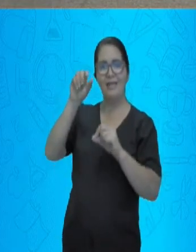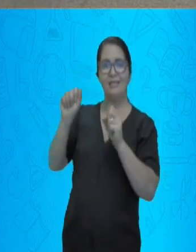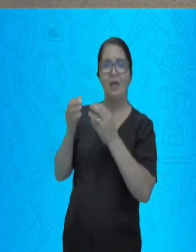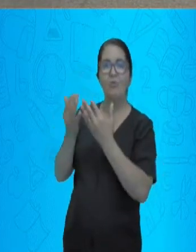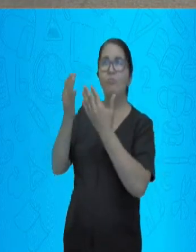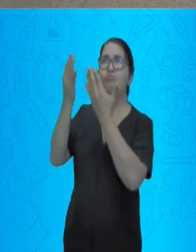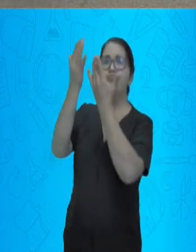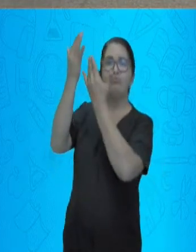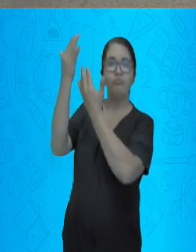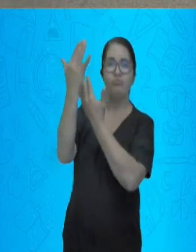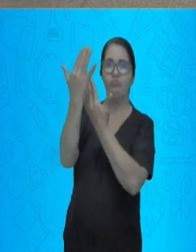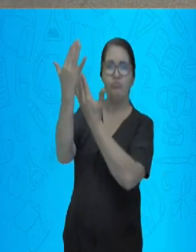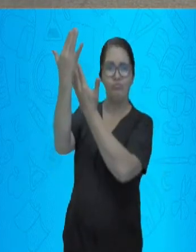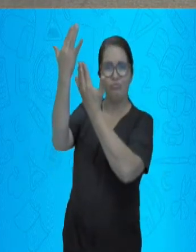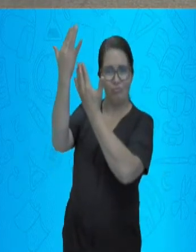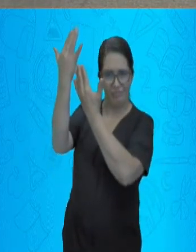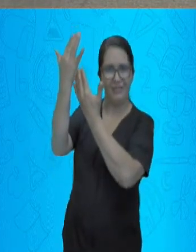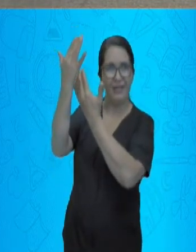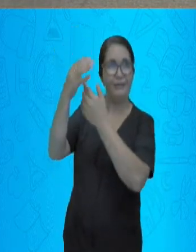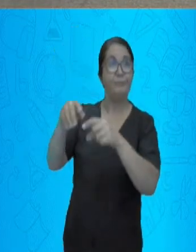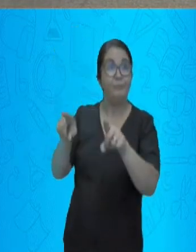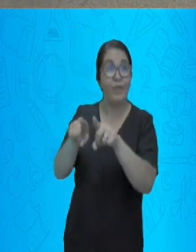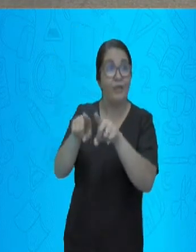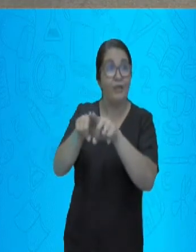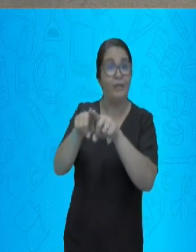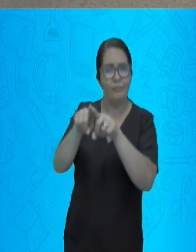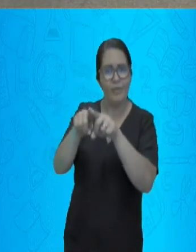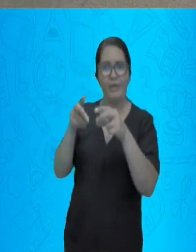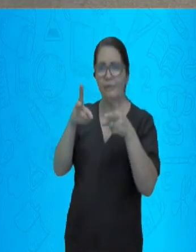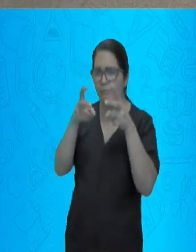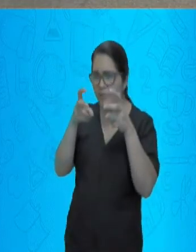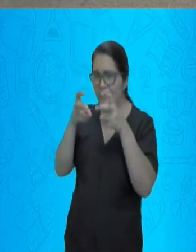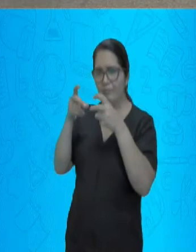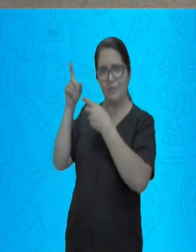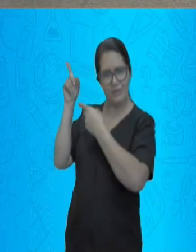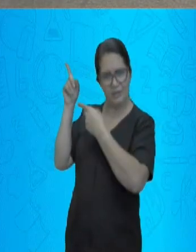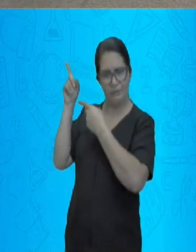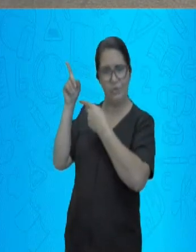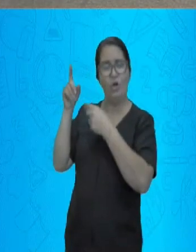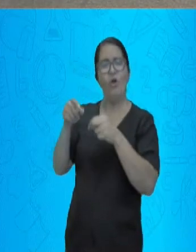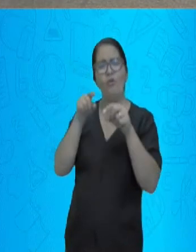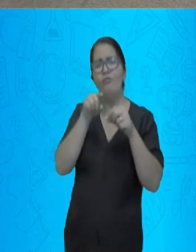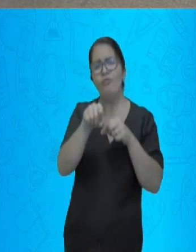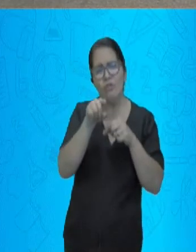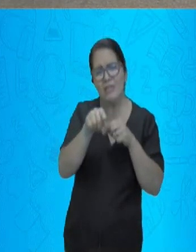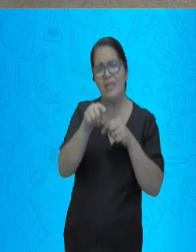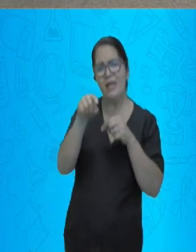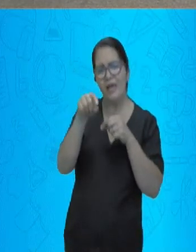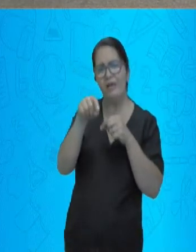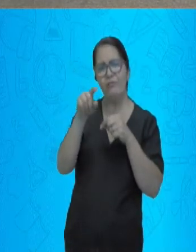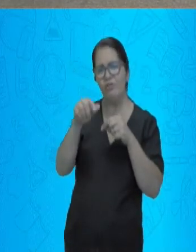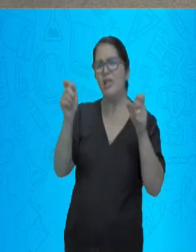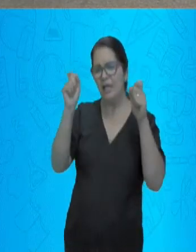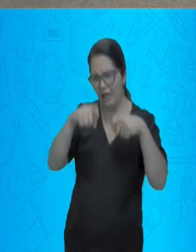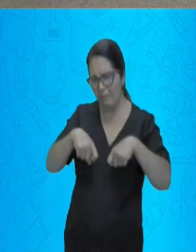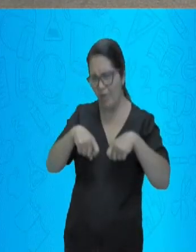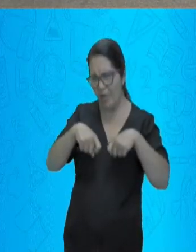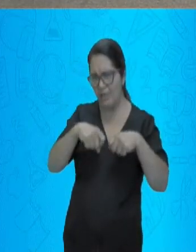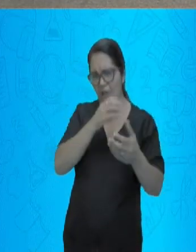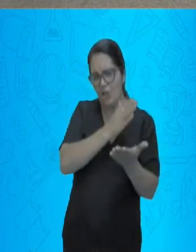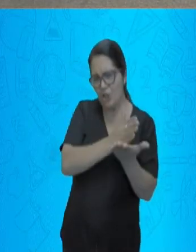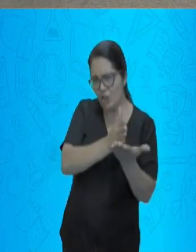e quantidade. Você é capaz de classificar essas substâncias como simples e composta?